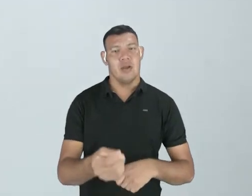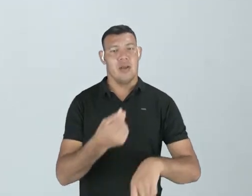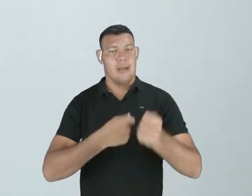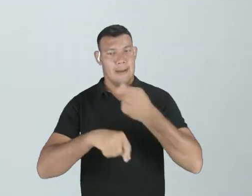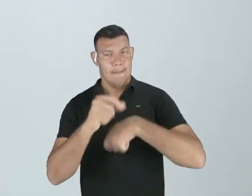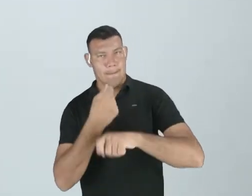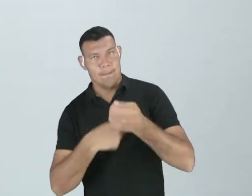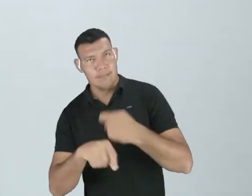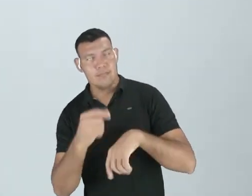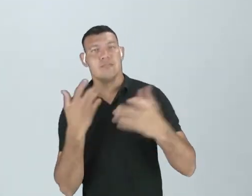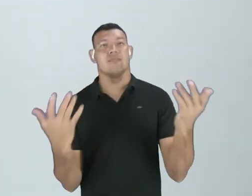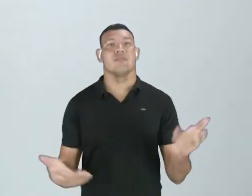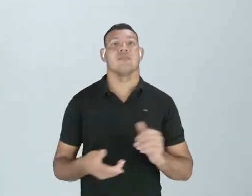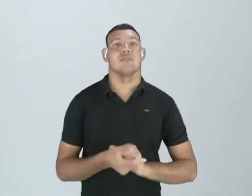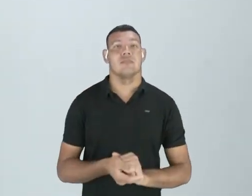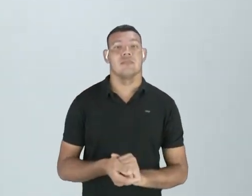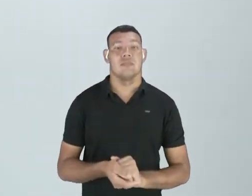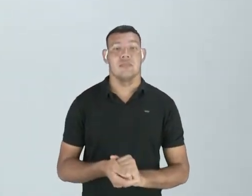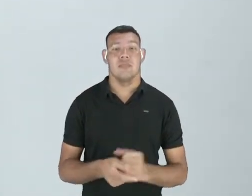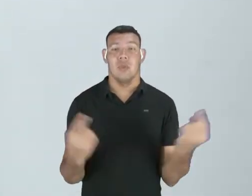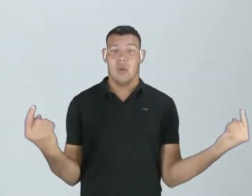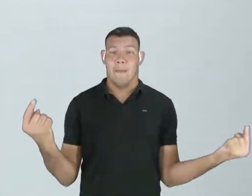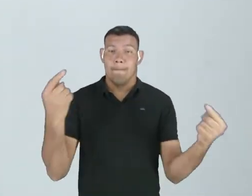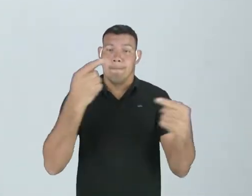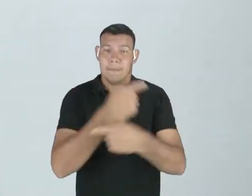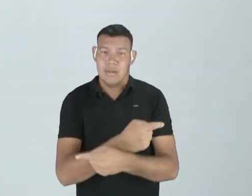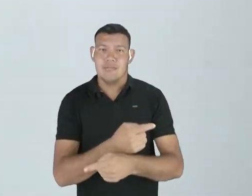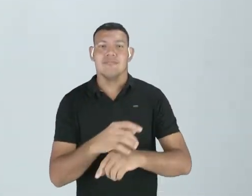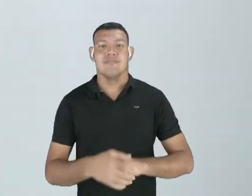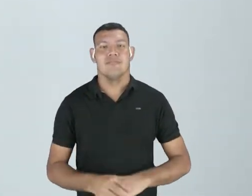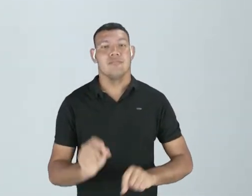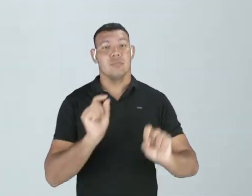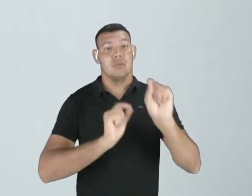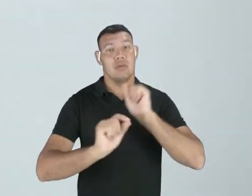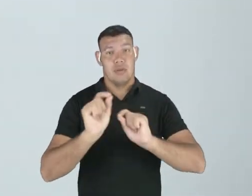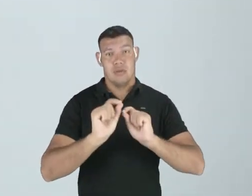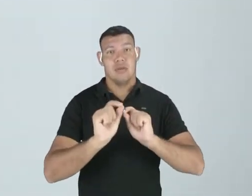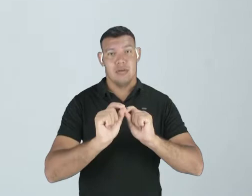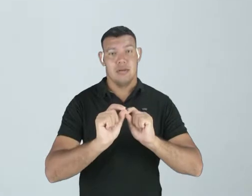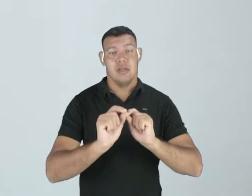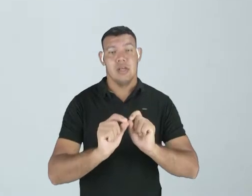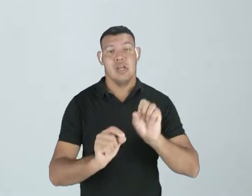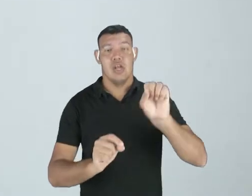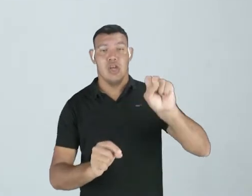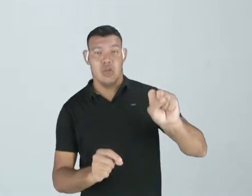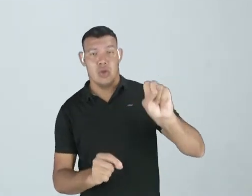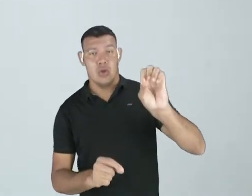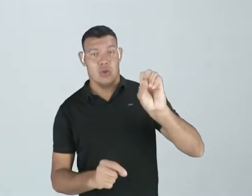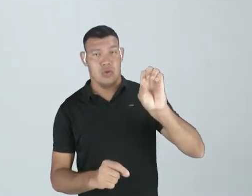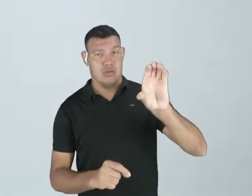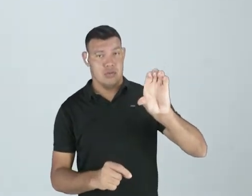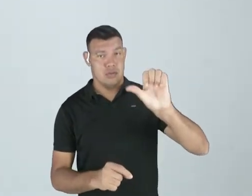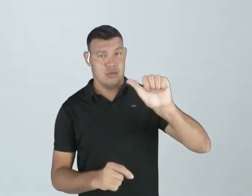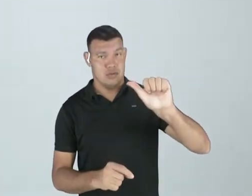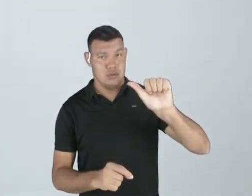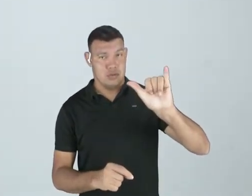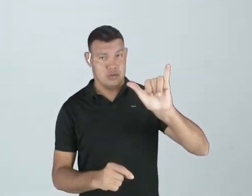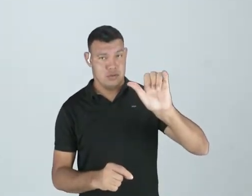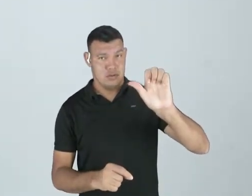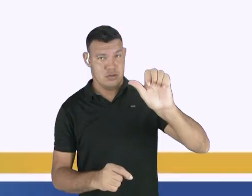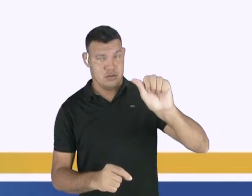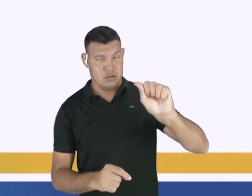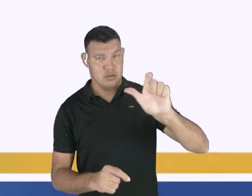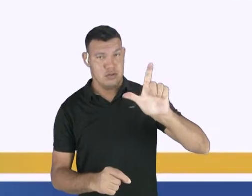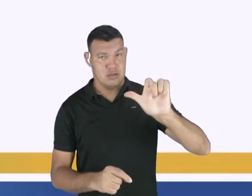sociedade. E aí, em contrapartida do liberalismo, surge o socialismo. Já o socialismo, em suas versões utópica